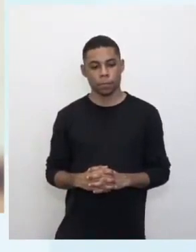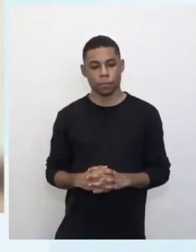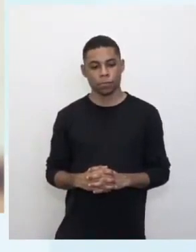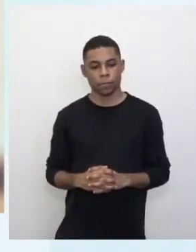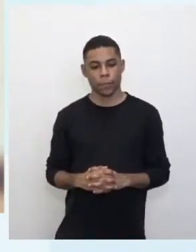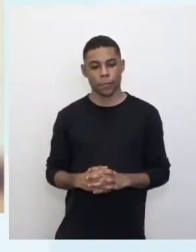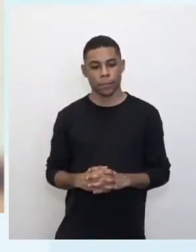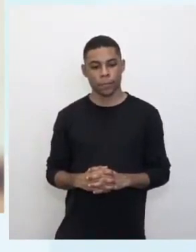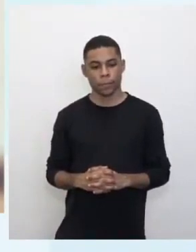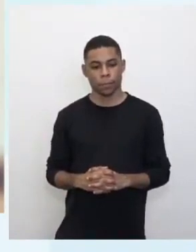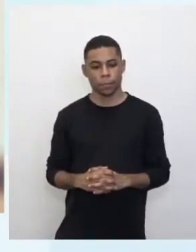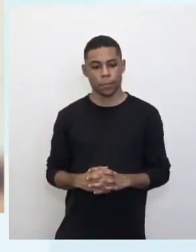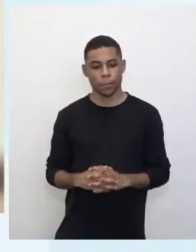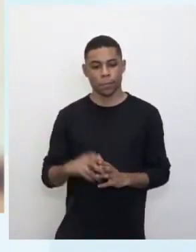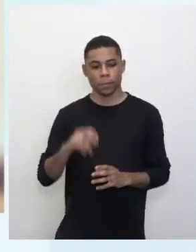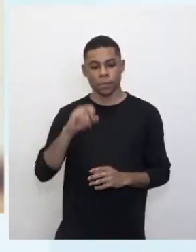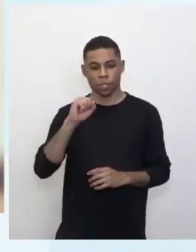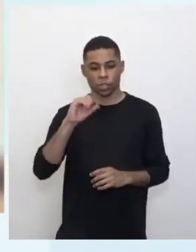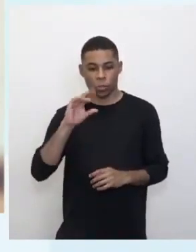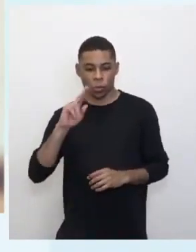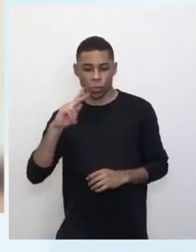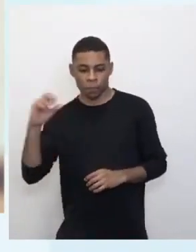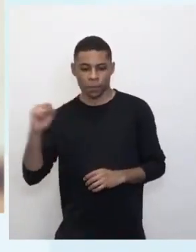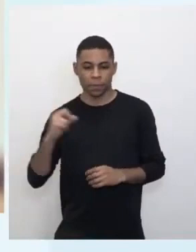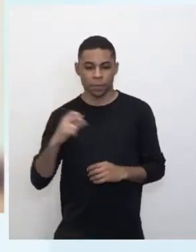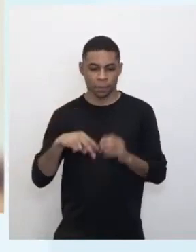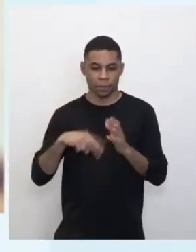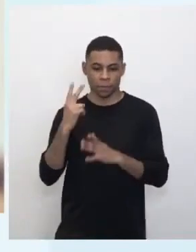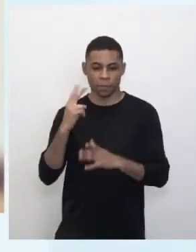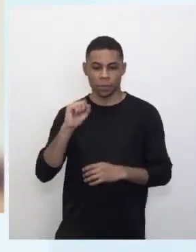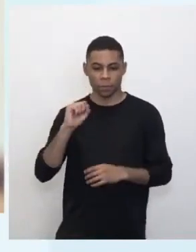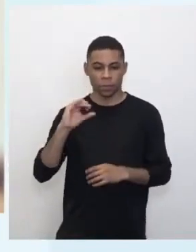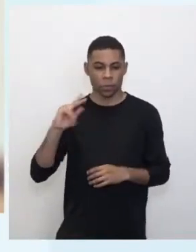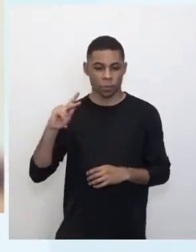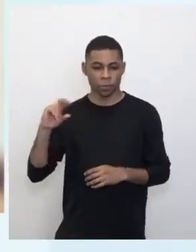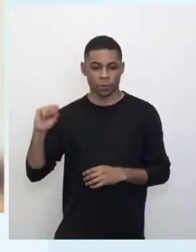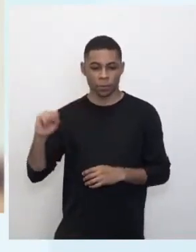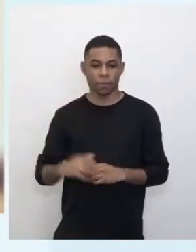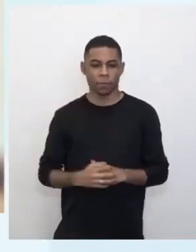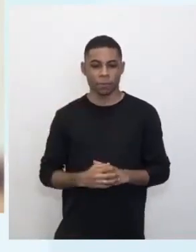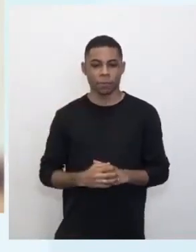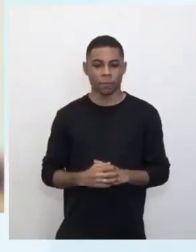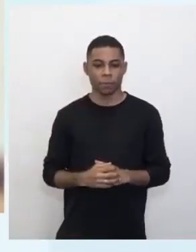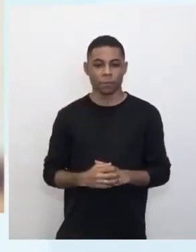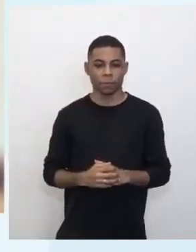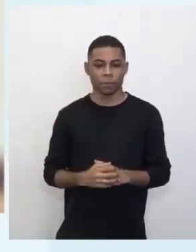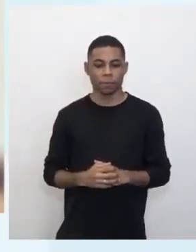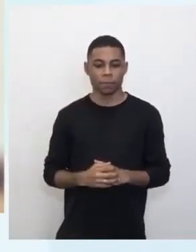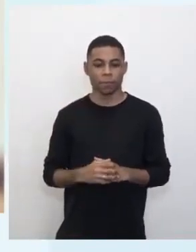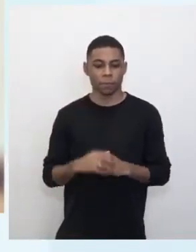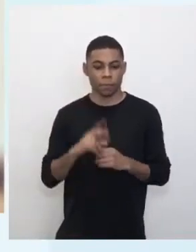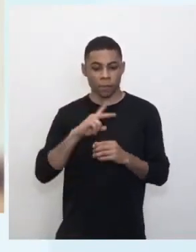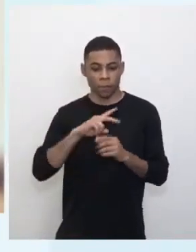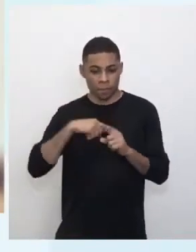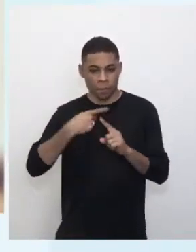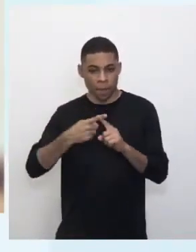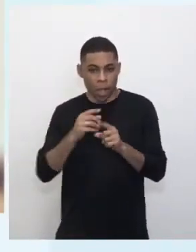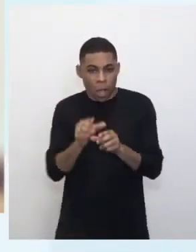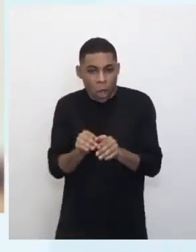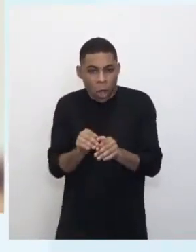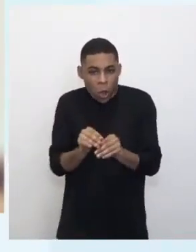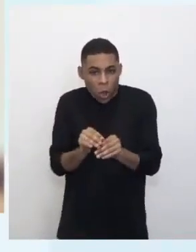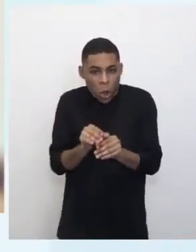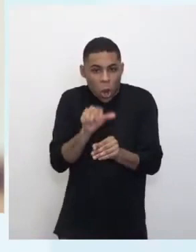bolinhas. Yes, two scoops, yes. Two scoops, ali, ali parece que tem two, né, two scoops. E o cone porque ele vem dentro